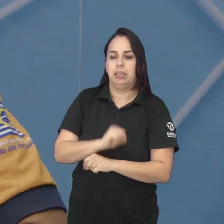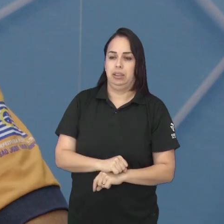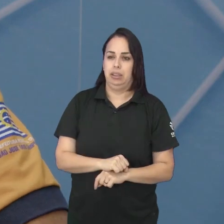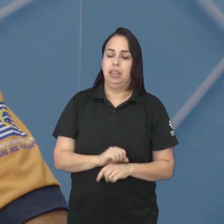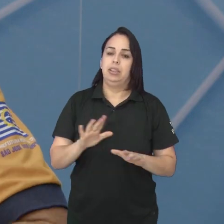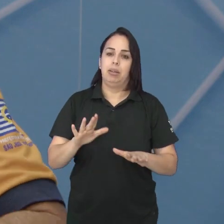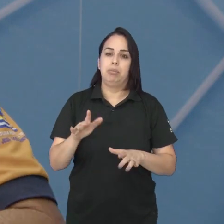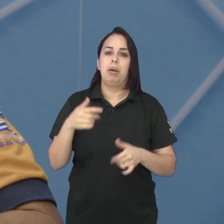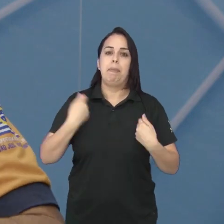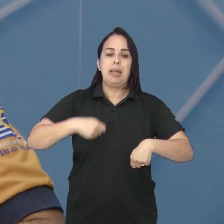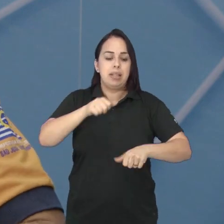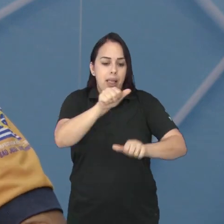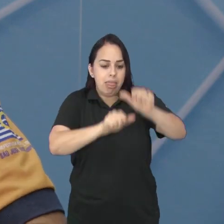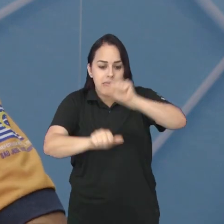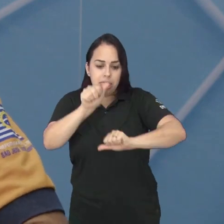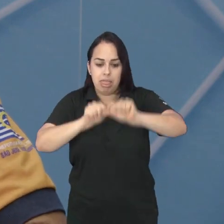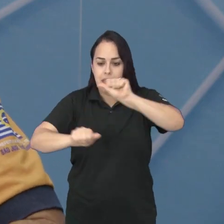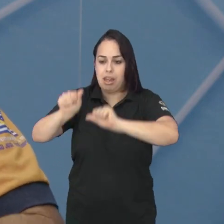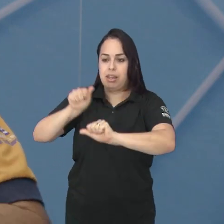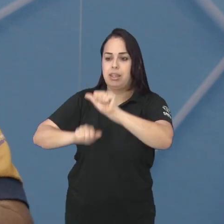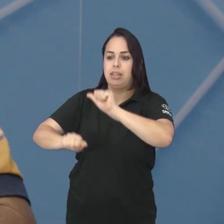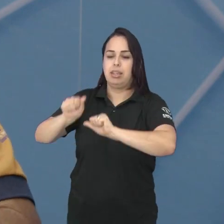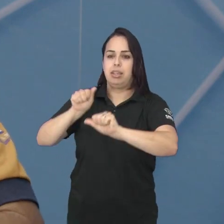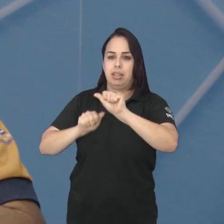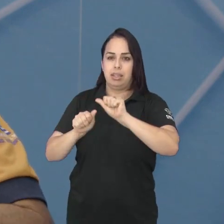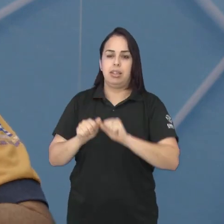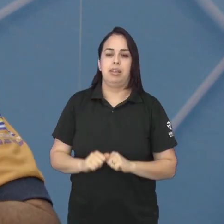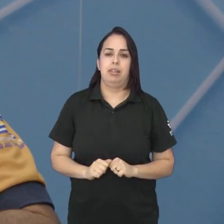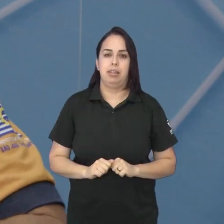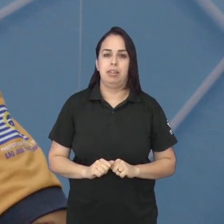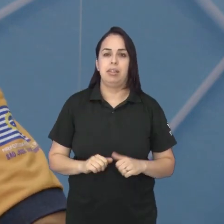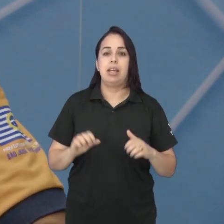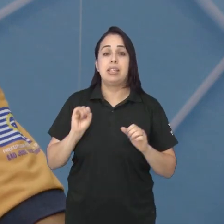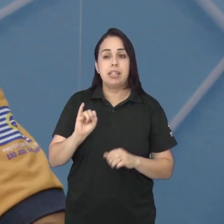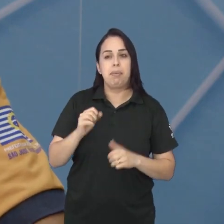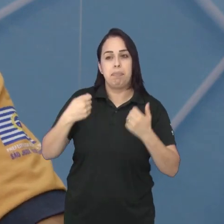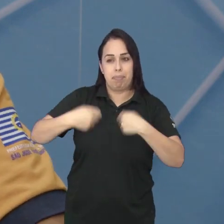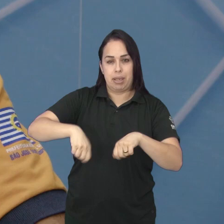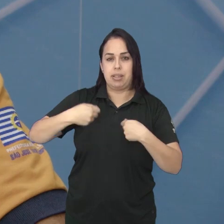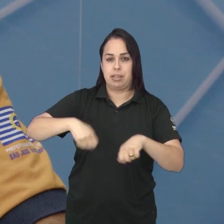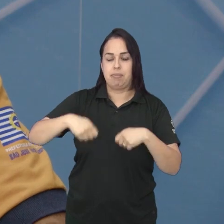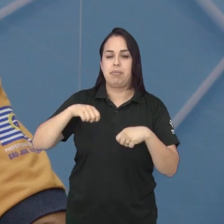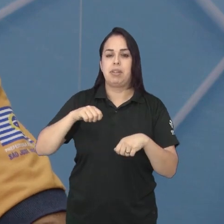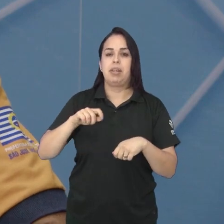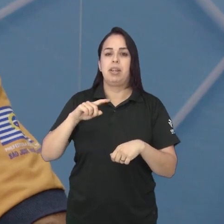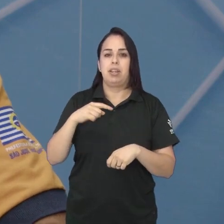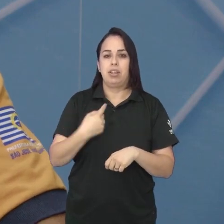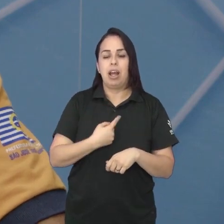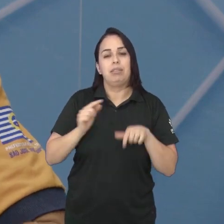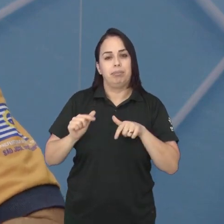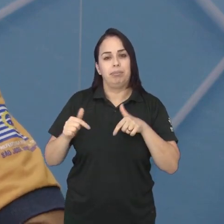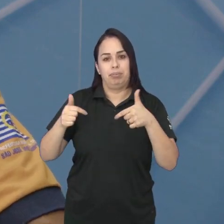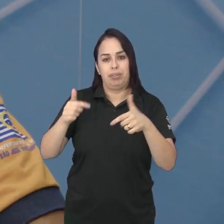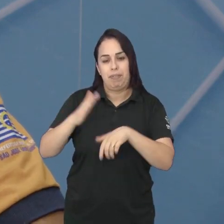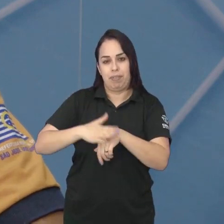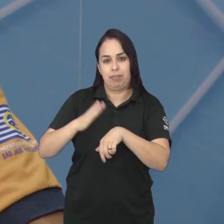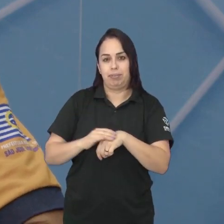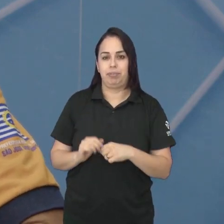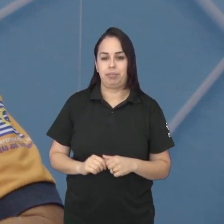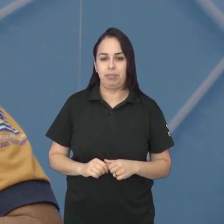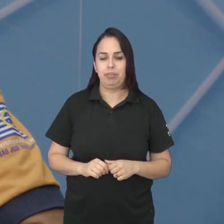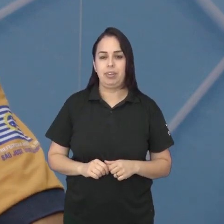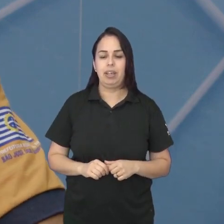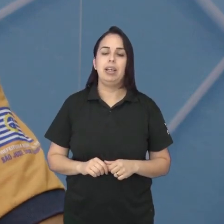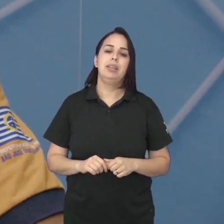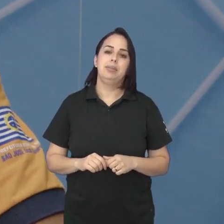emergência, se for necessário. Então, assim, toda essa logística de hoje já existe dentro desse plano de contingência, para que, se for necessário, essas ações são feitas. E